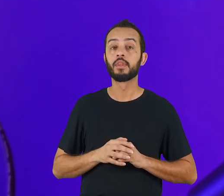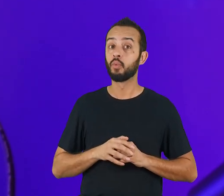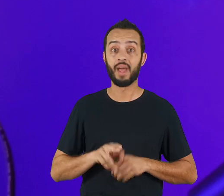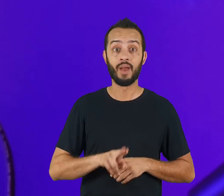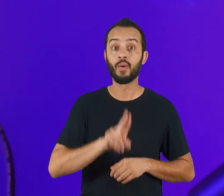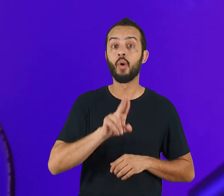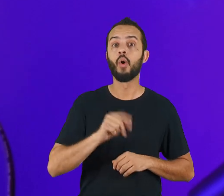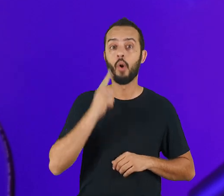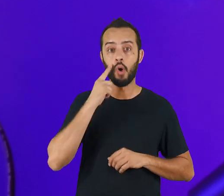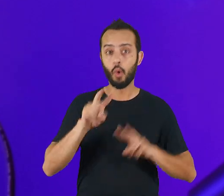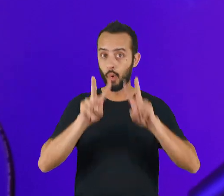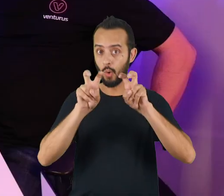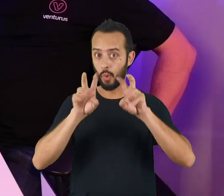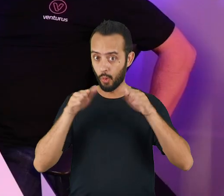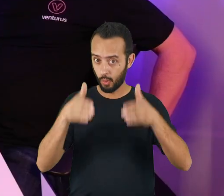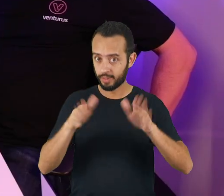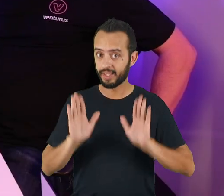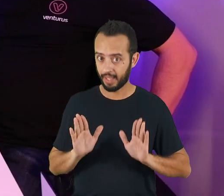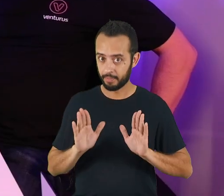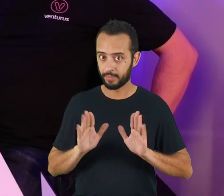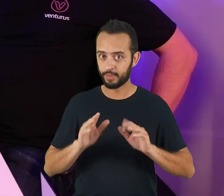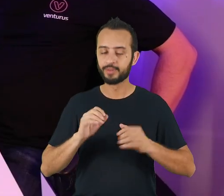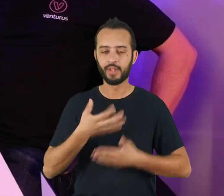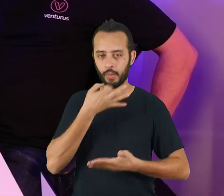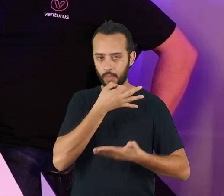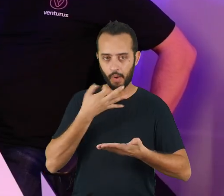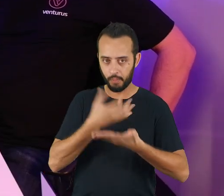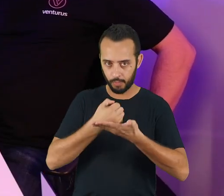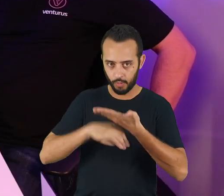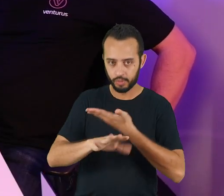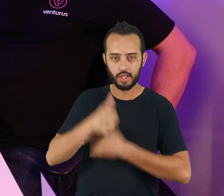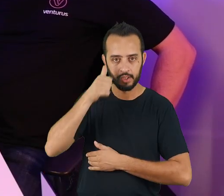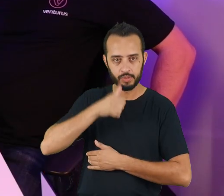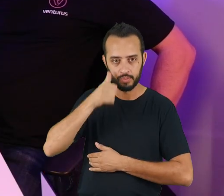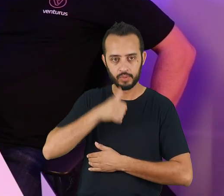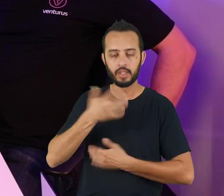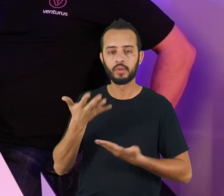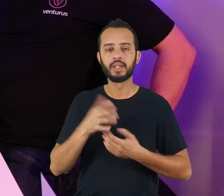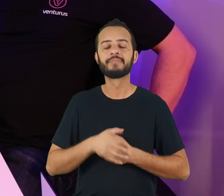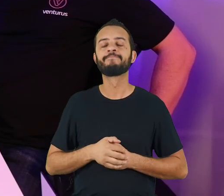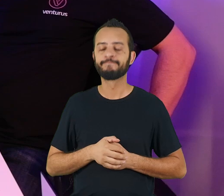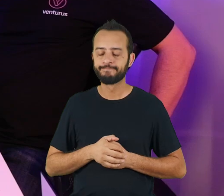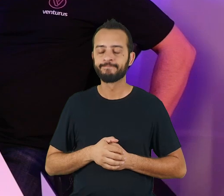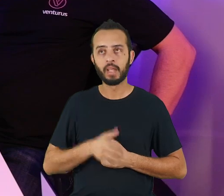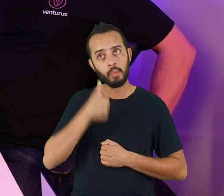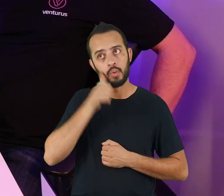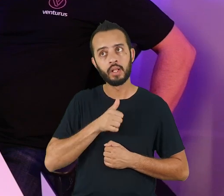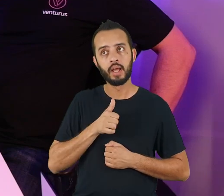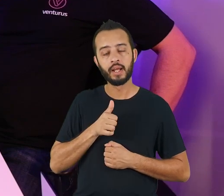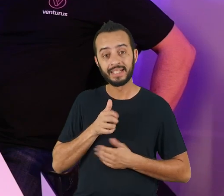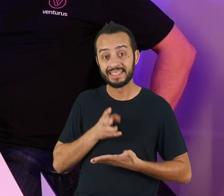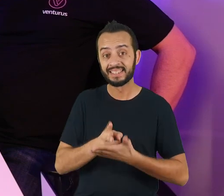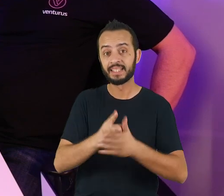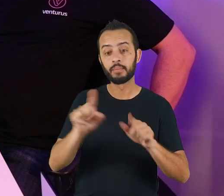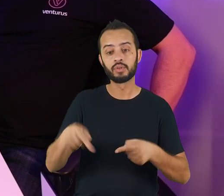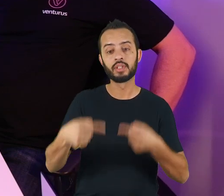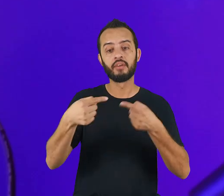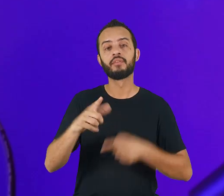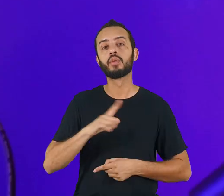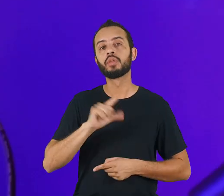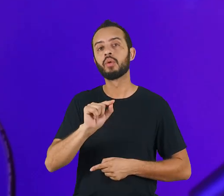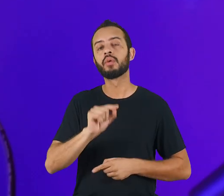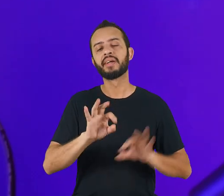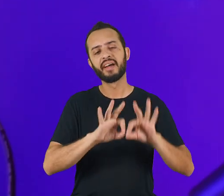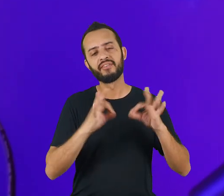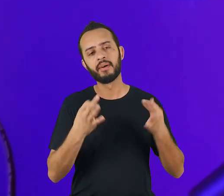não o tópico o tópico do nosso podcast de mulher né Marcelo sempre tem o desafio que é a